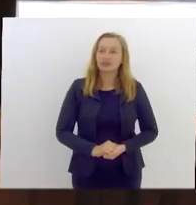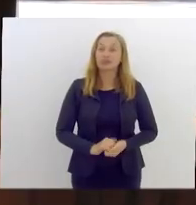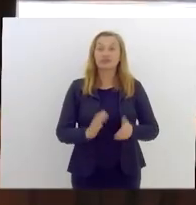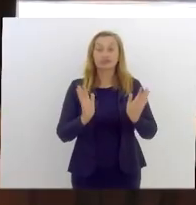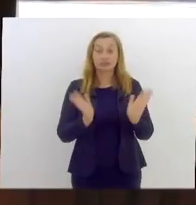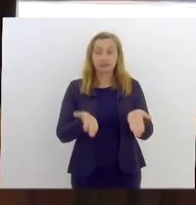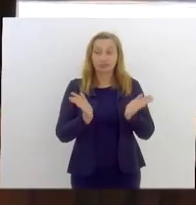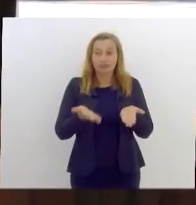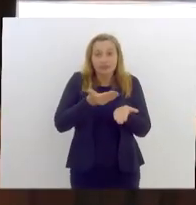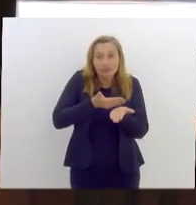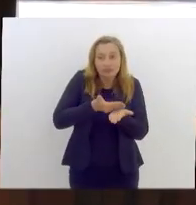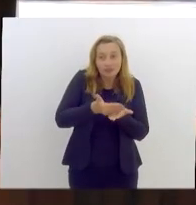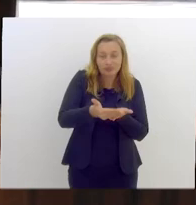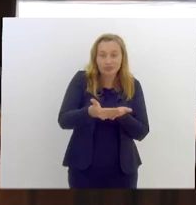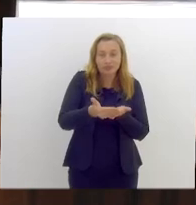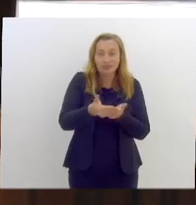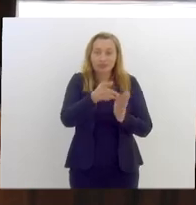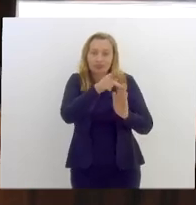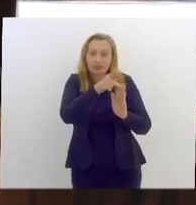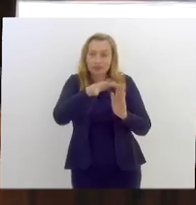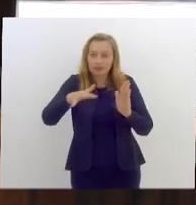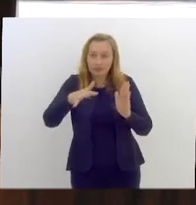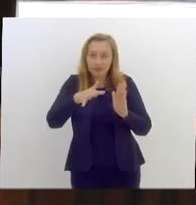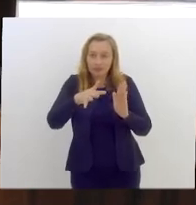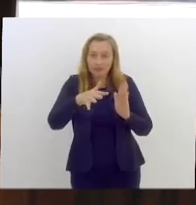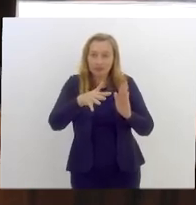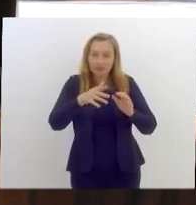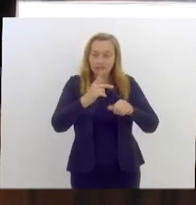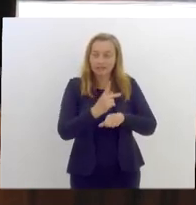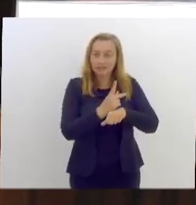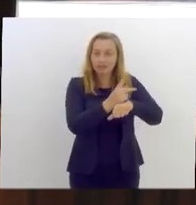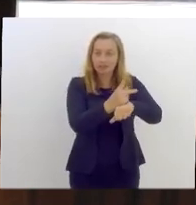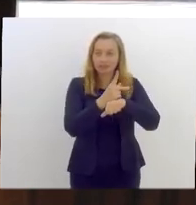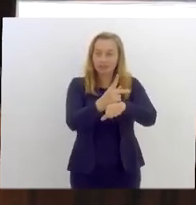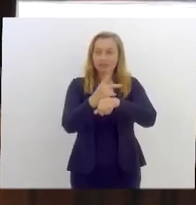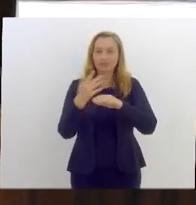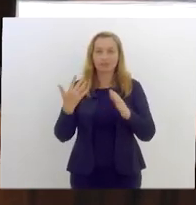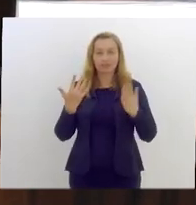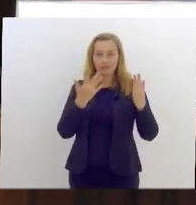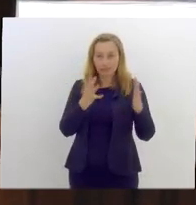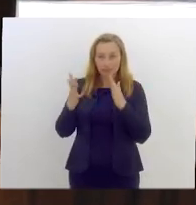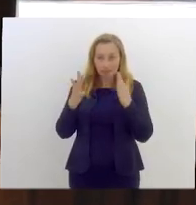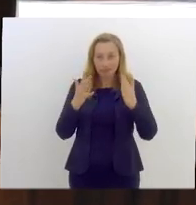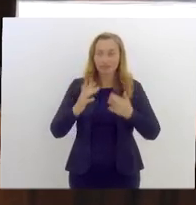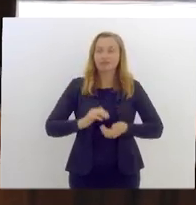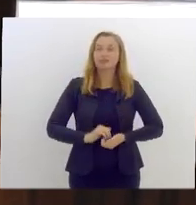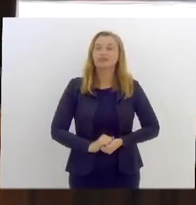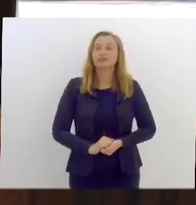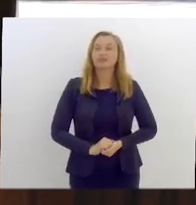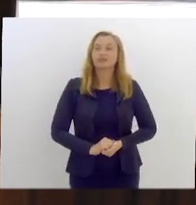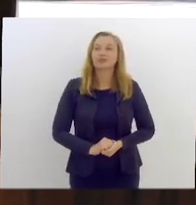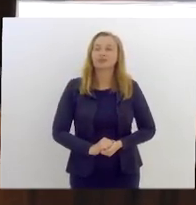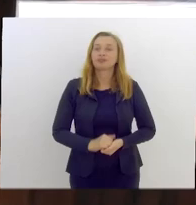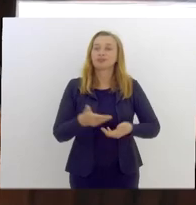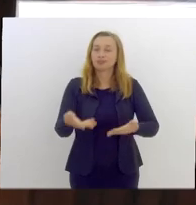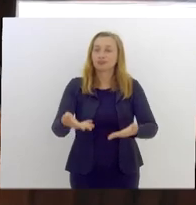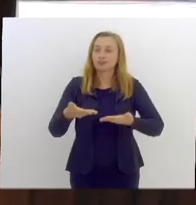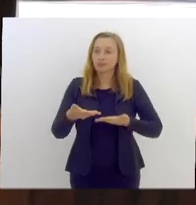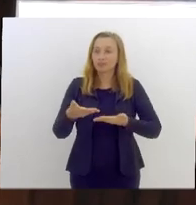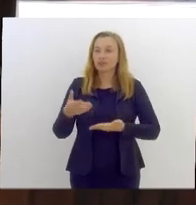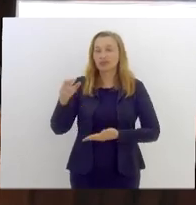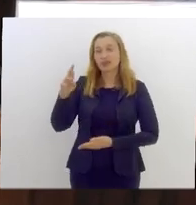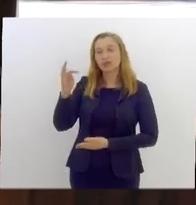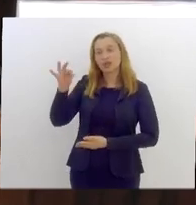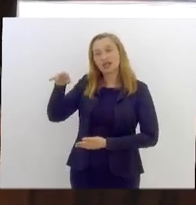Agora daremos início aos protocolos de entrega das moções de aplausos e congratulações. Convido a